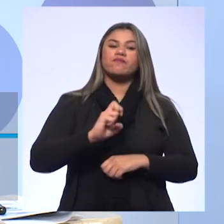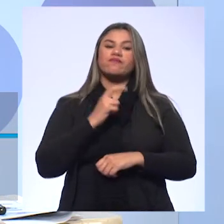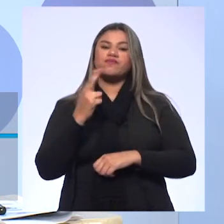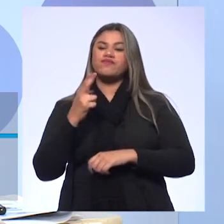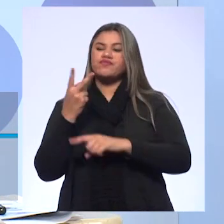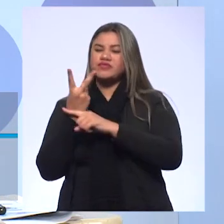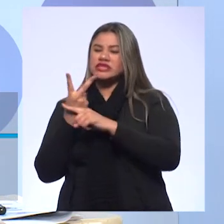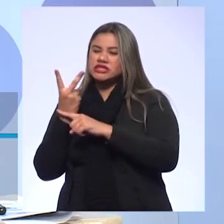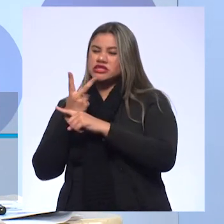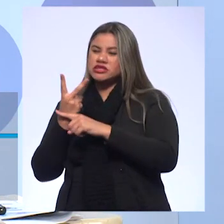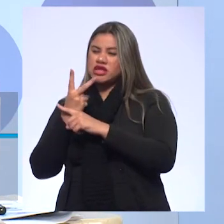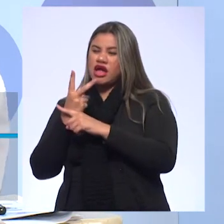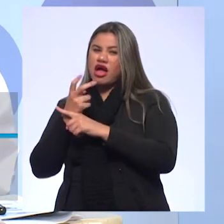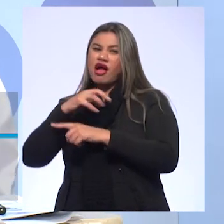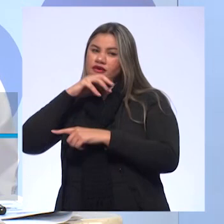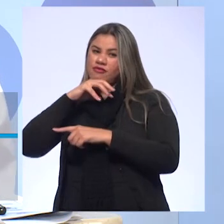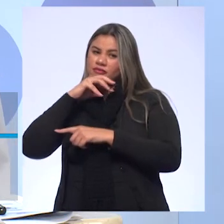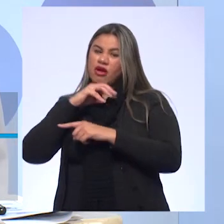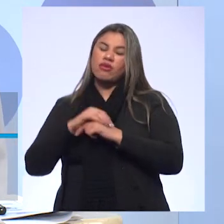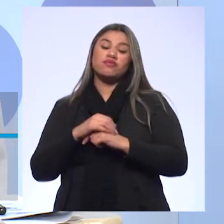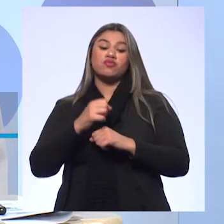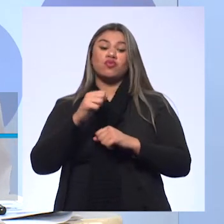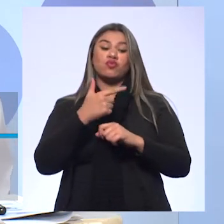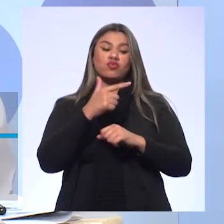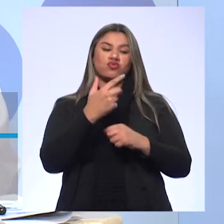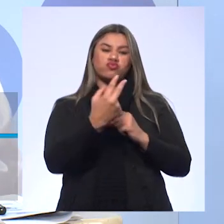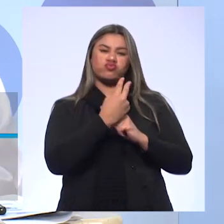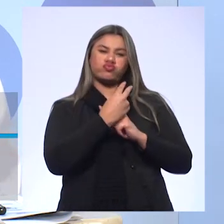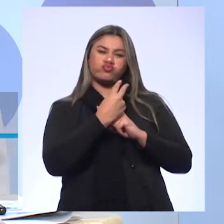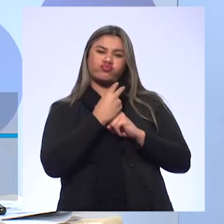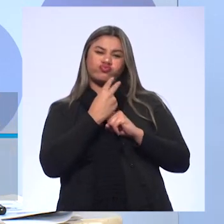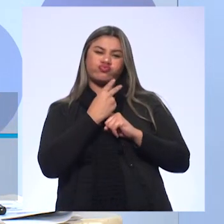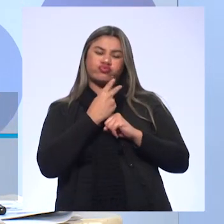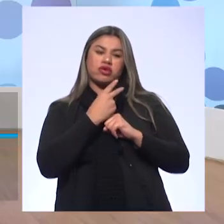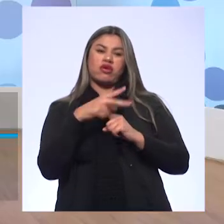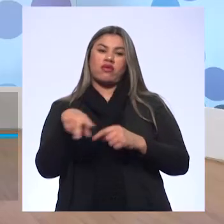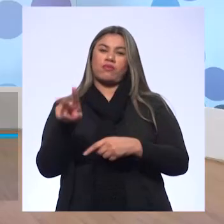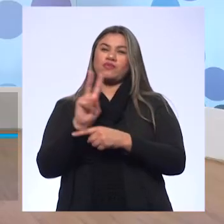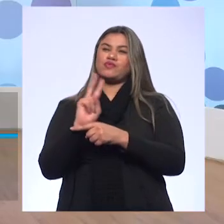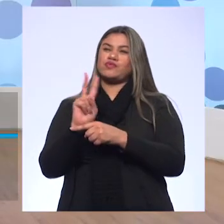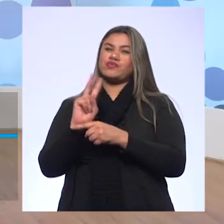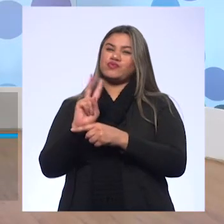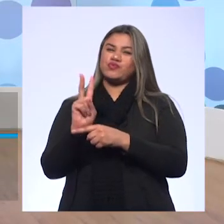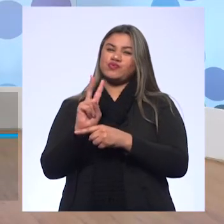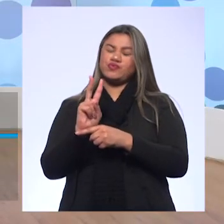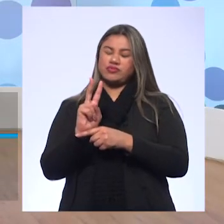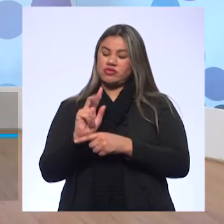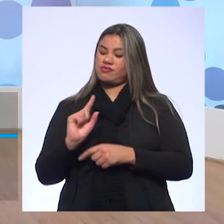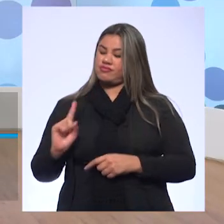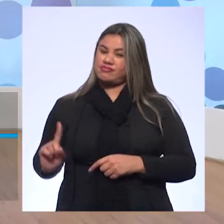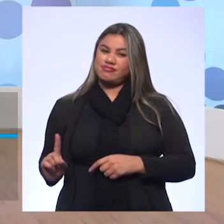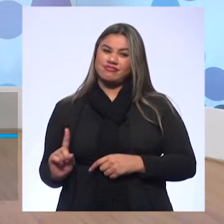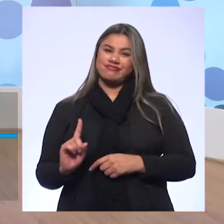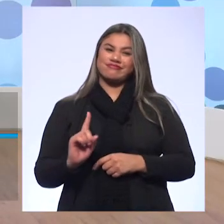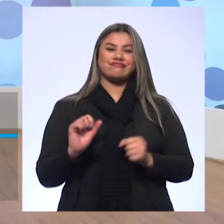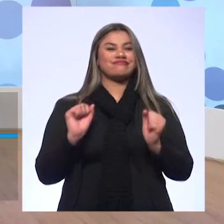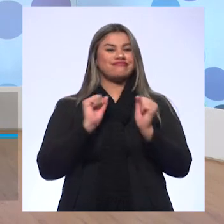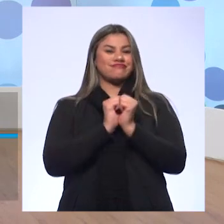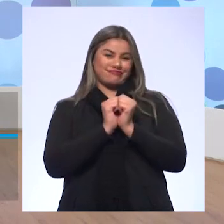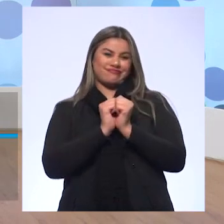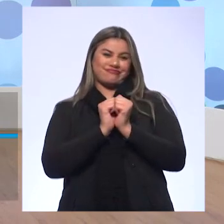para caçar, outro vai ser um ótimo cão de guarda, outro, de repente, vai ser um ótimo cão de companhia, e essas escolhas é a gente que acaba